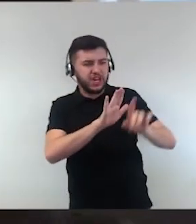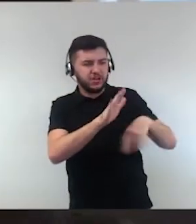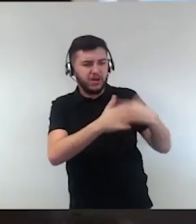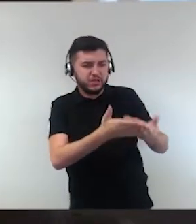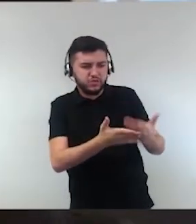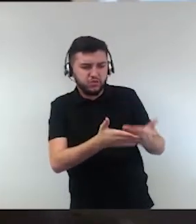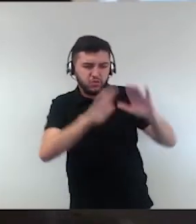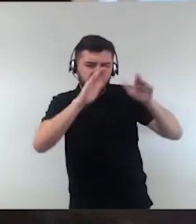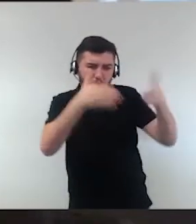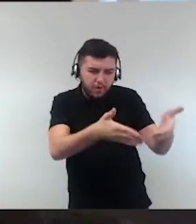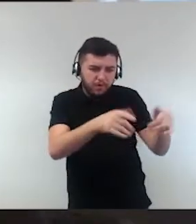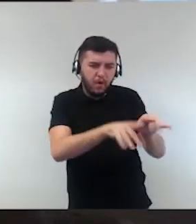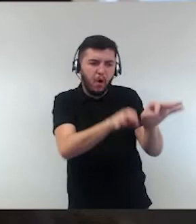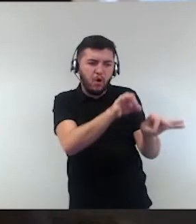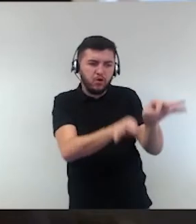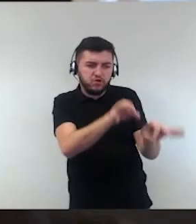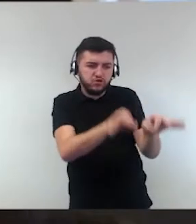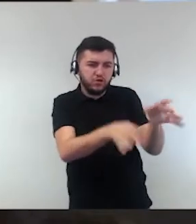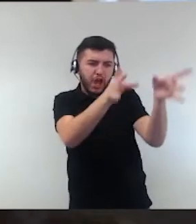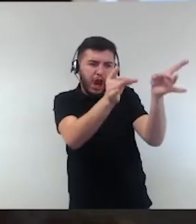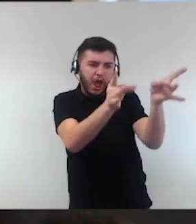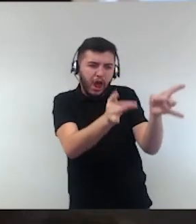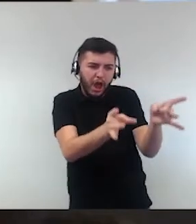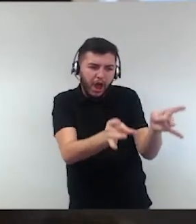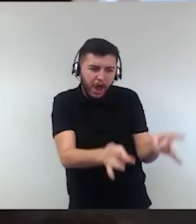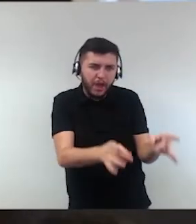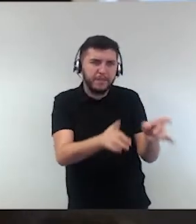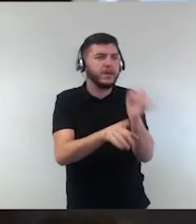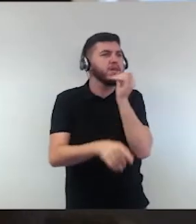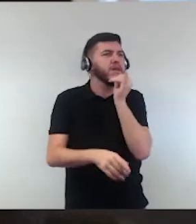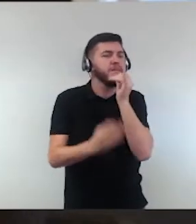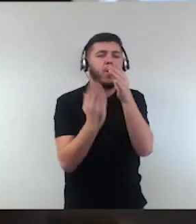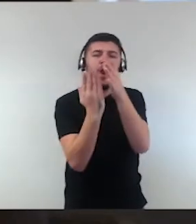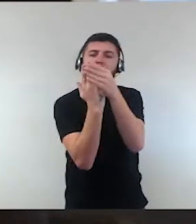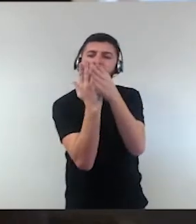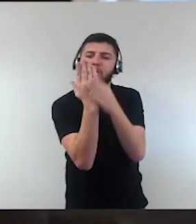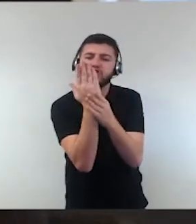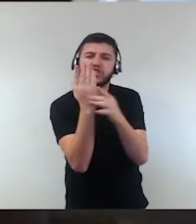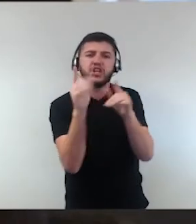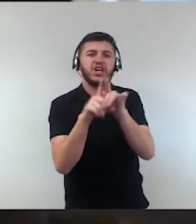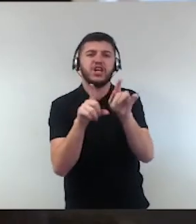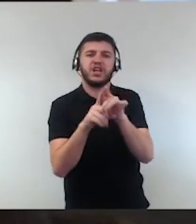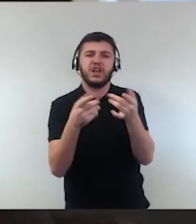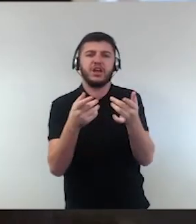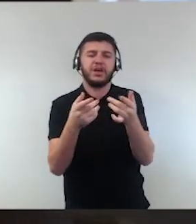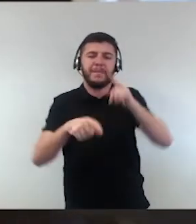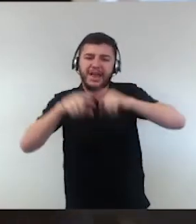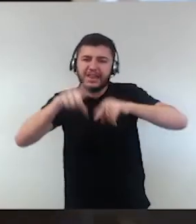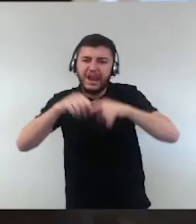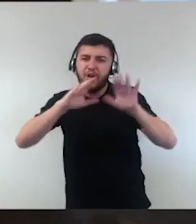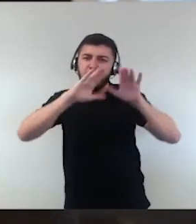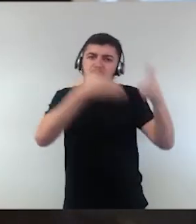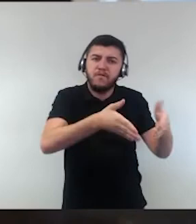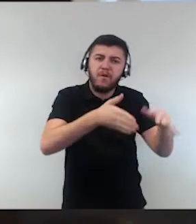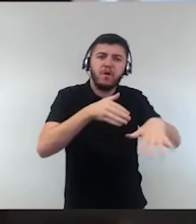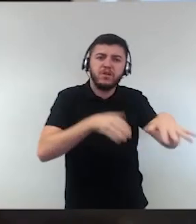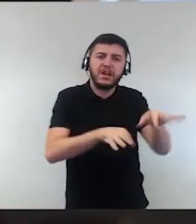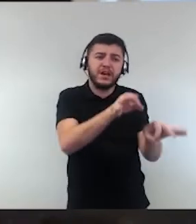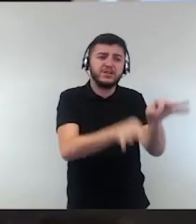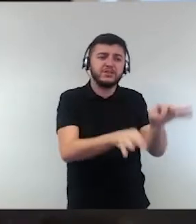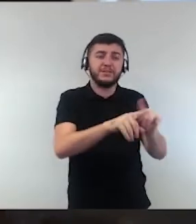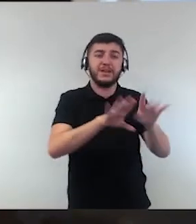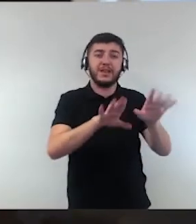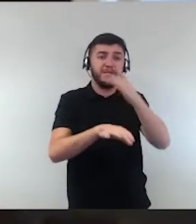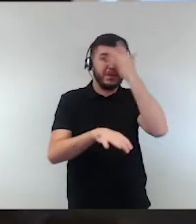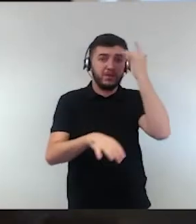e pragmático, né, para ver isso na prática, então essas apostilas, e até mesmo quem está na própria academia, no estudo